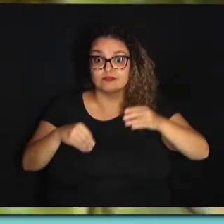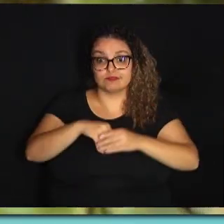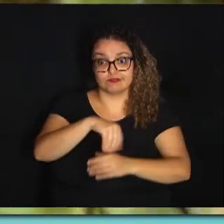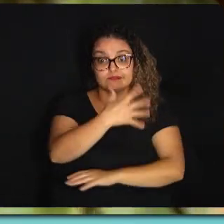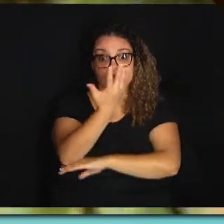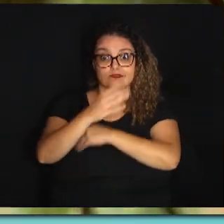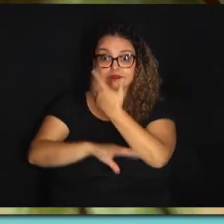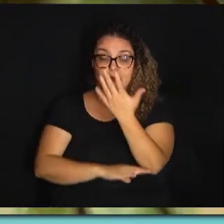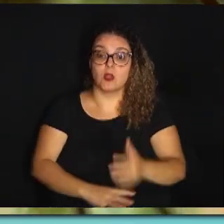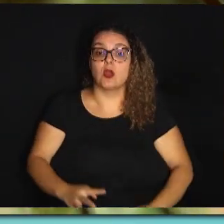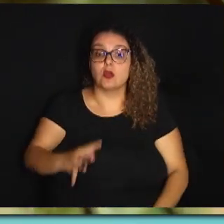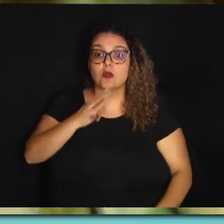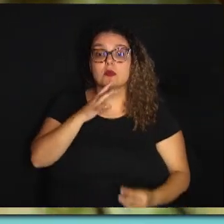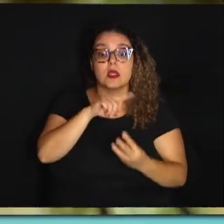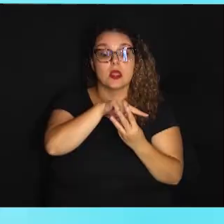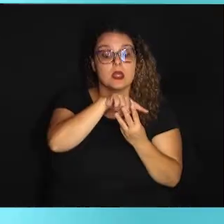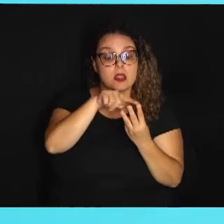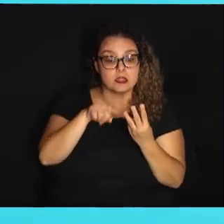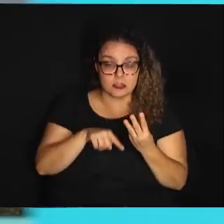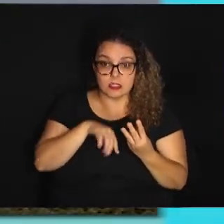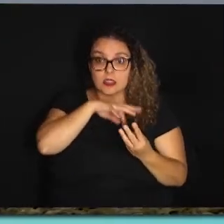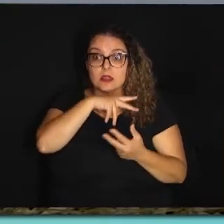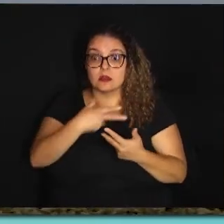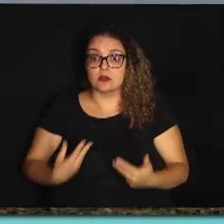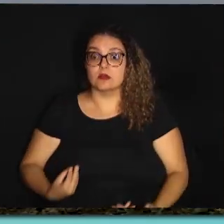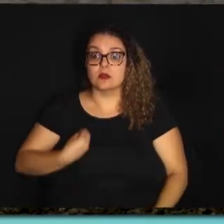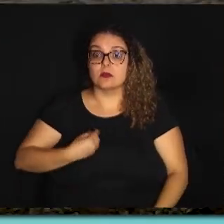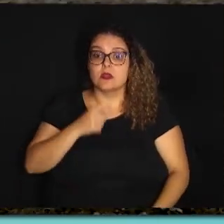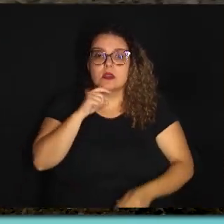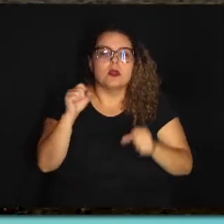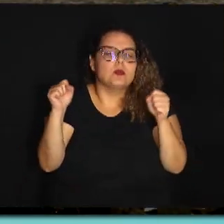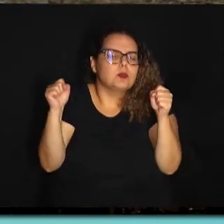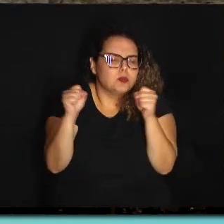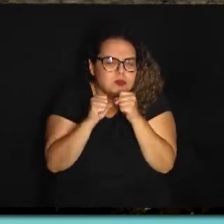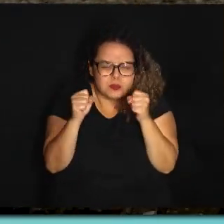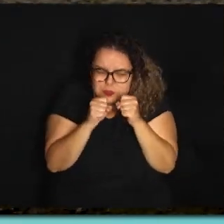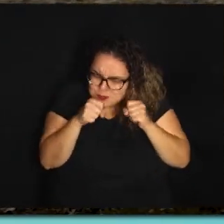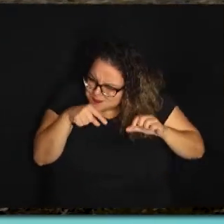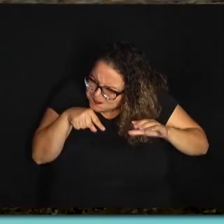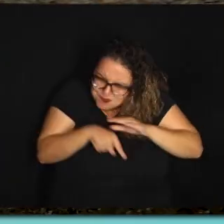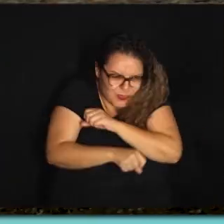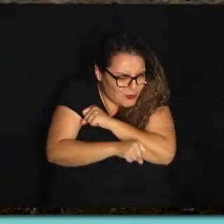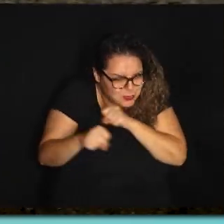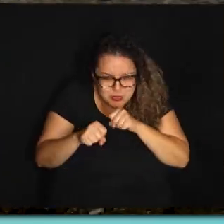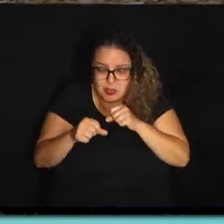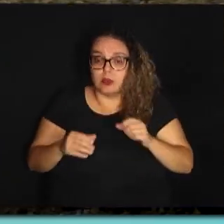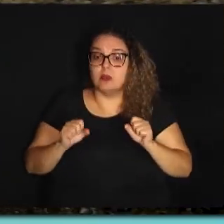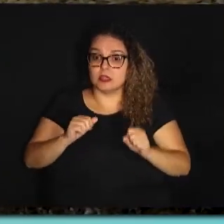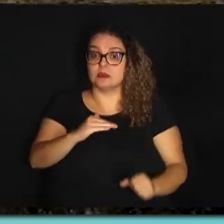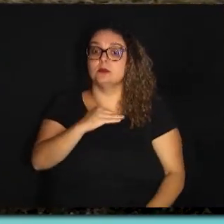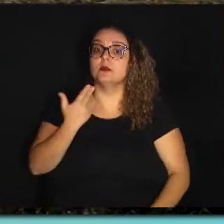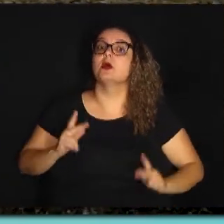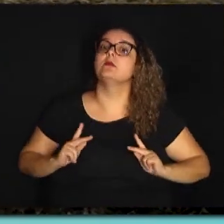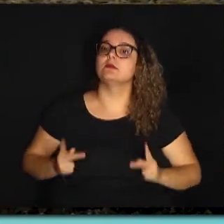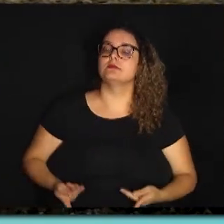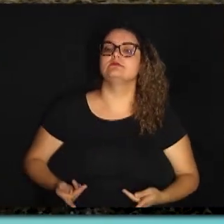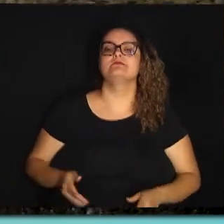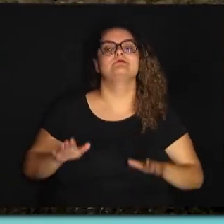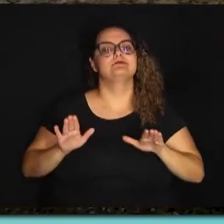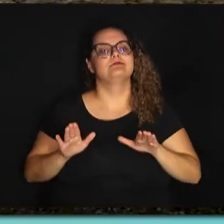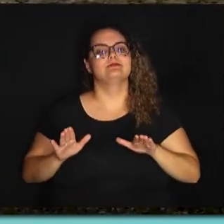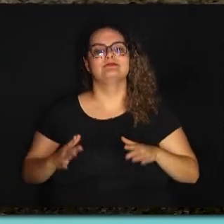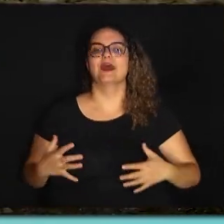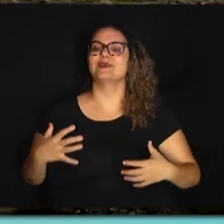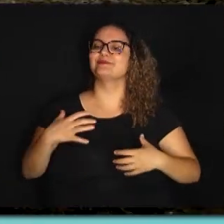vermelhos permanecem na natureza. Conheça 3 animais que podem viver no frio extremo. O frio extremo pode